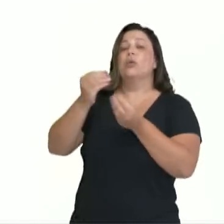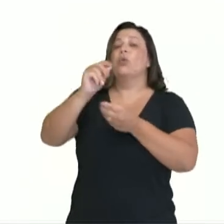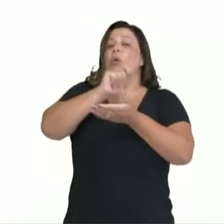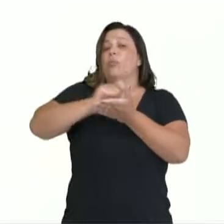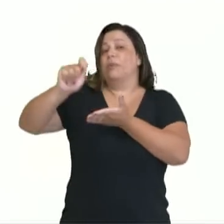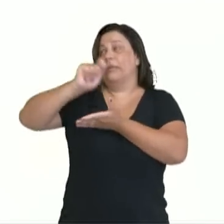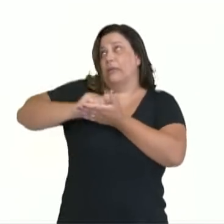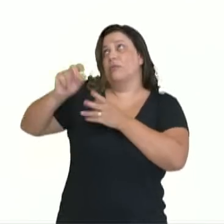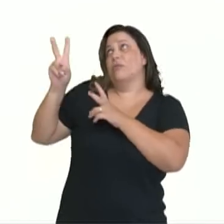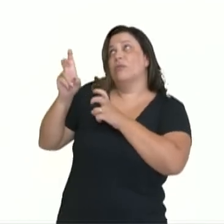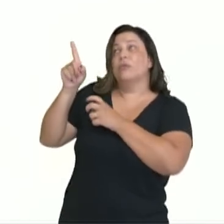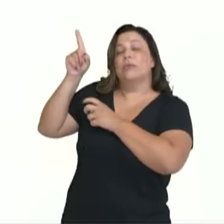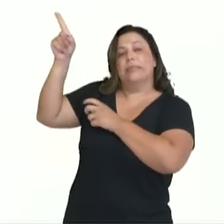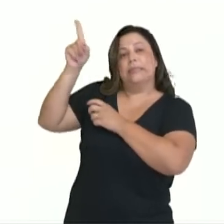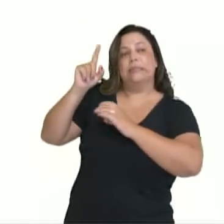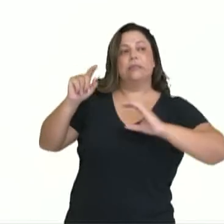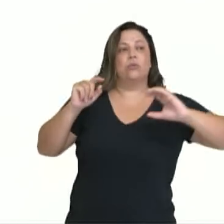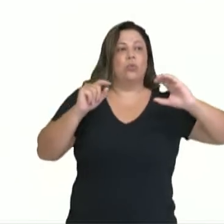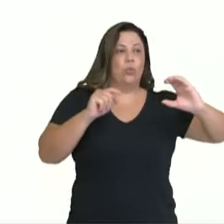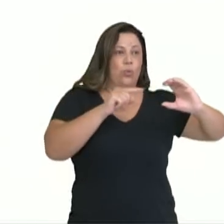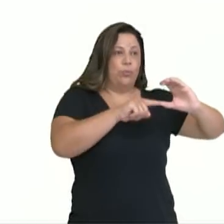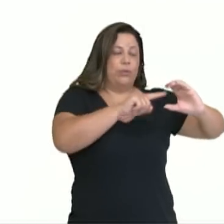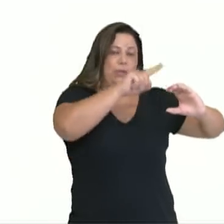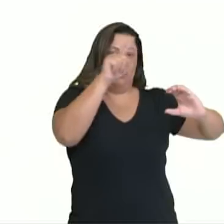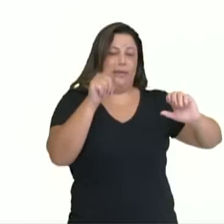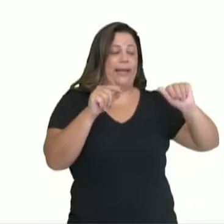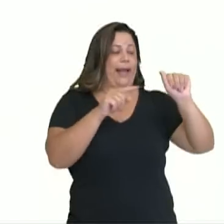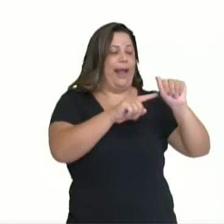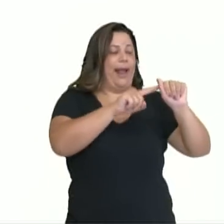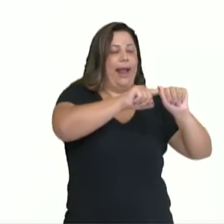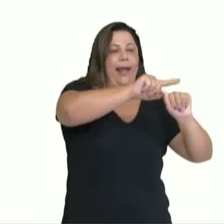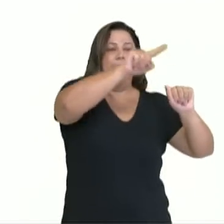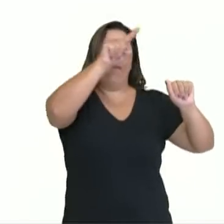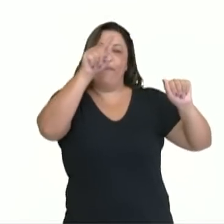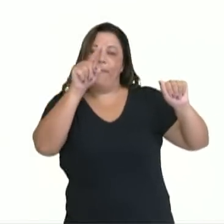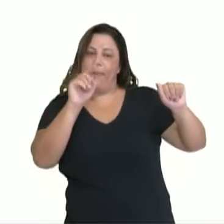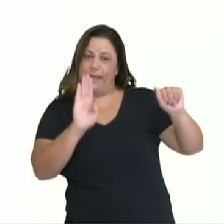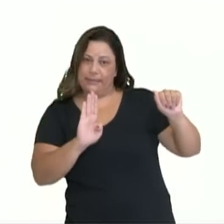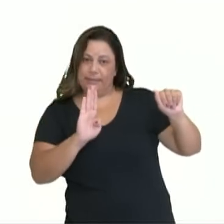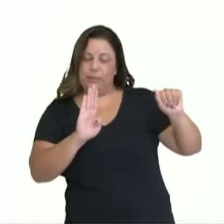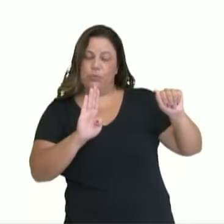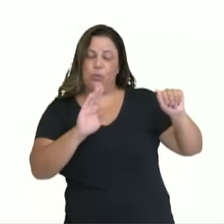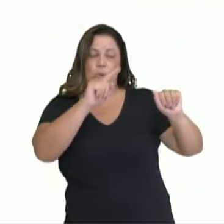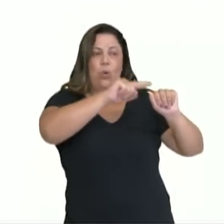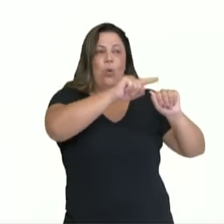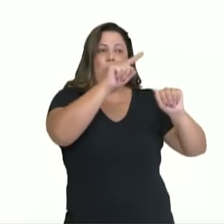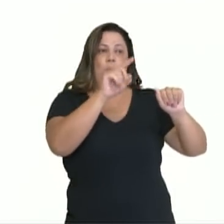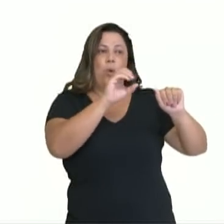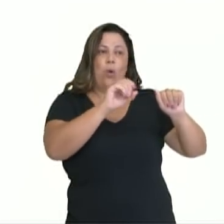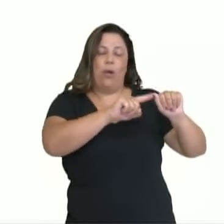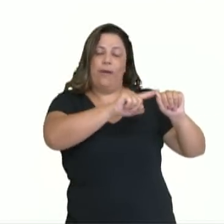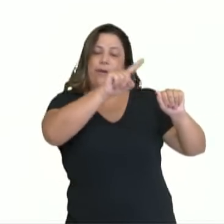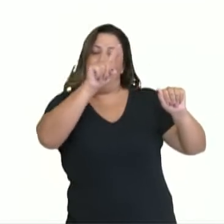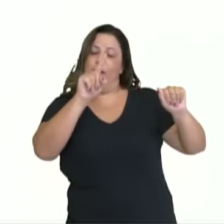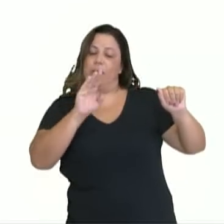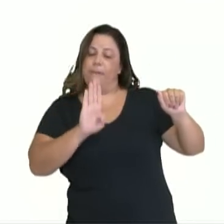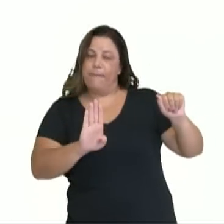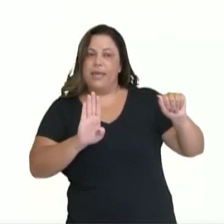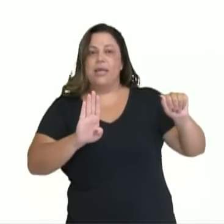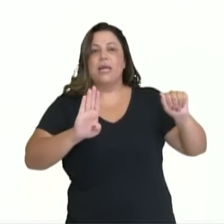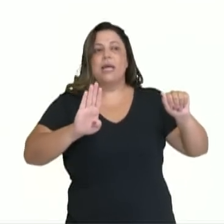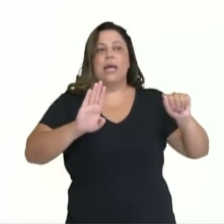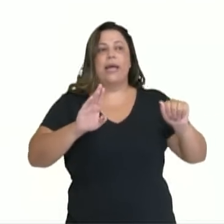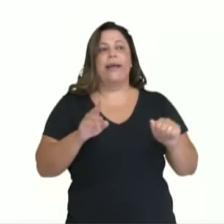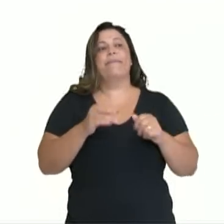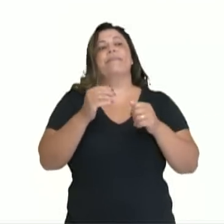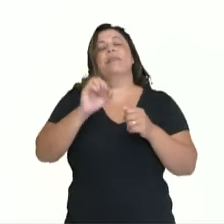O comprimento do arco, que vai de A, passa por O, tem centro em O, por isso tem o chapéuzinho no O e vai no B, é